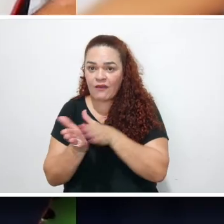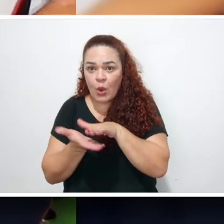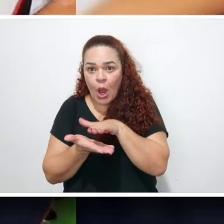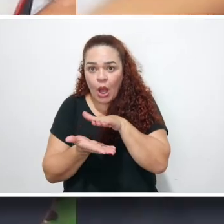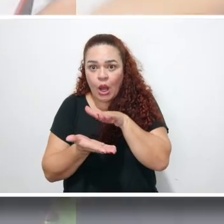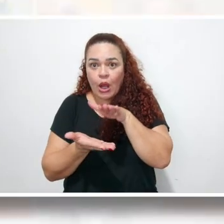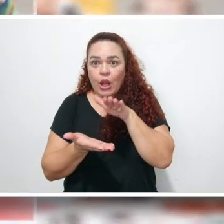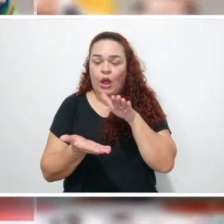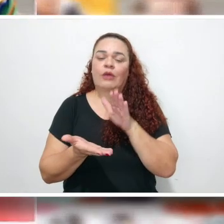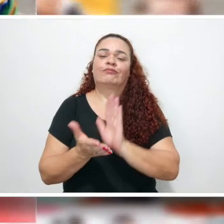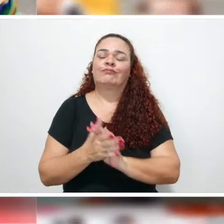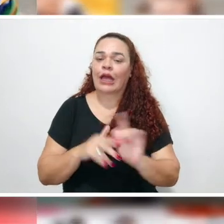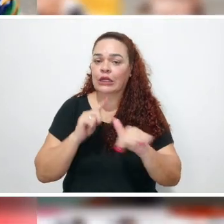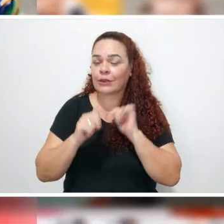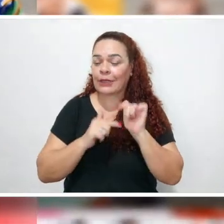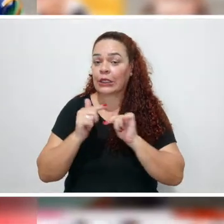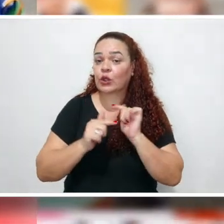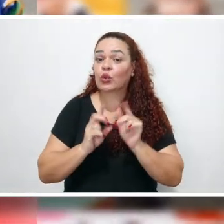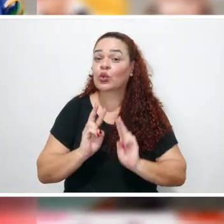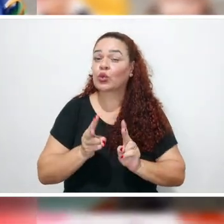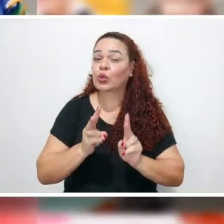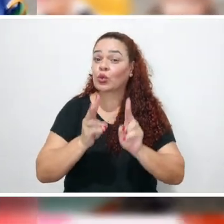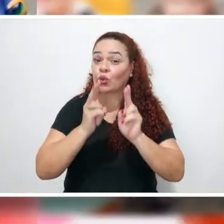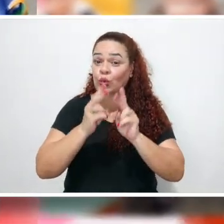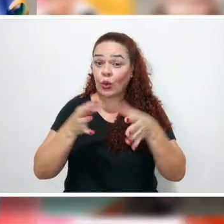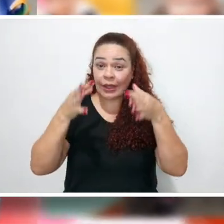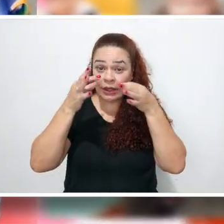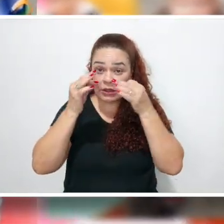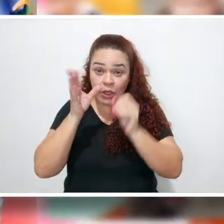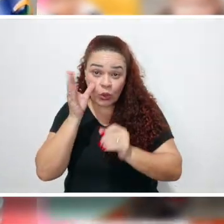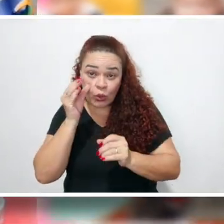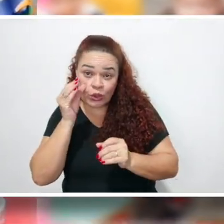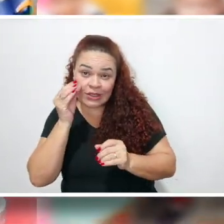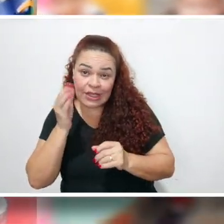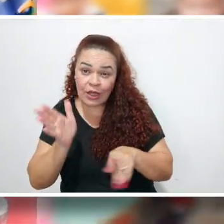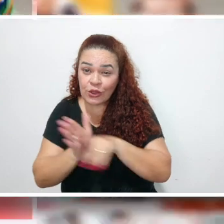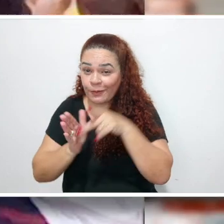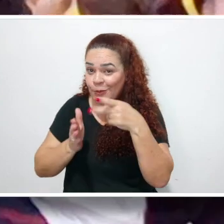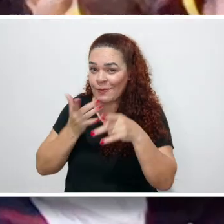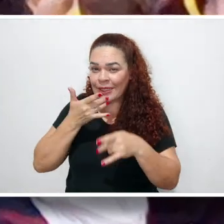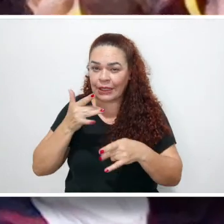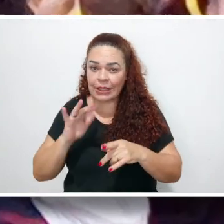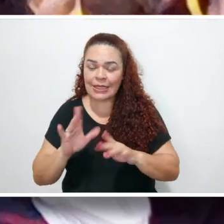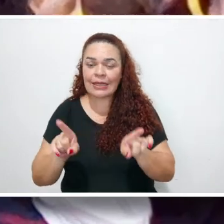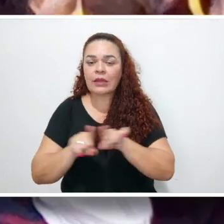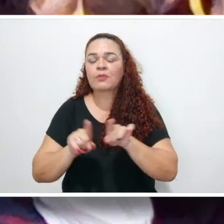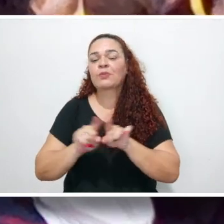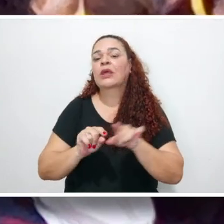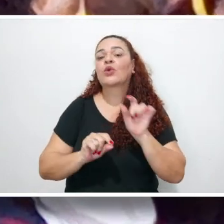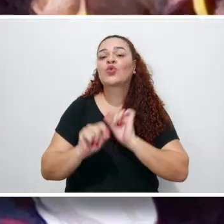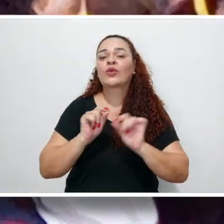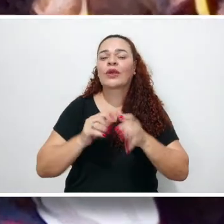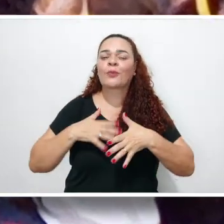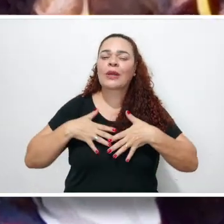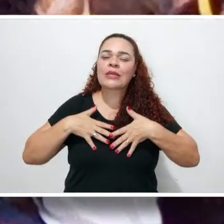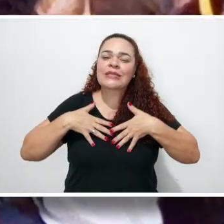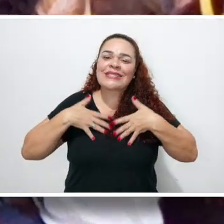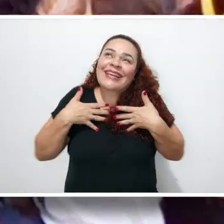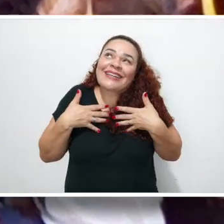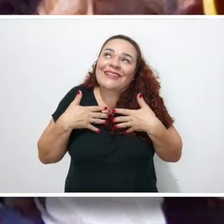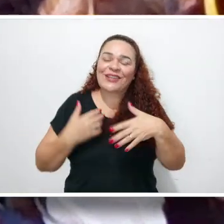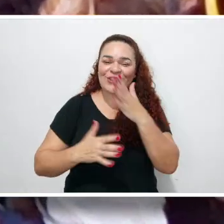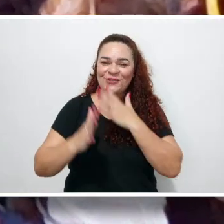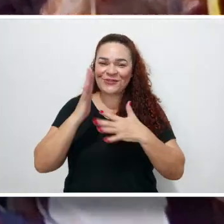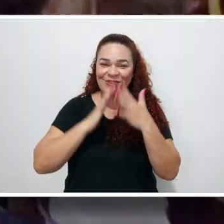livros também maiores, por capítulo, trabalhando a continuidade, a atenção, a curiosidade da criança, e além de